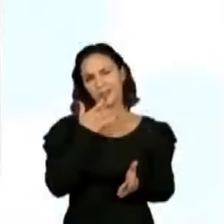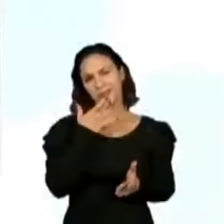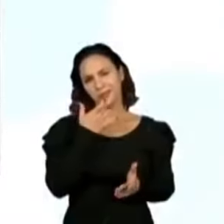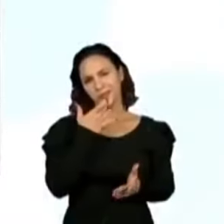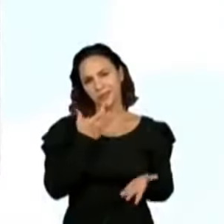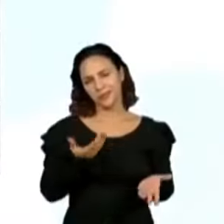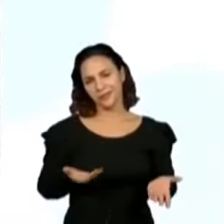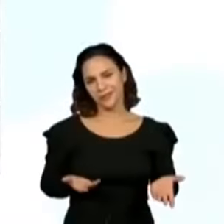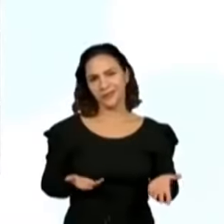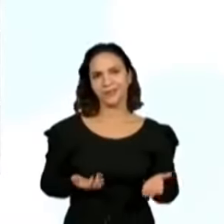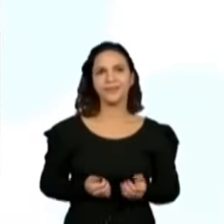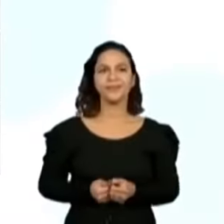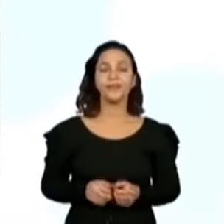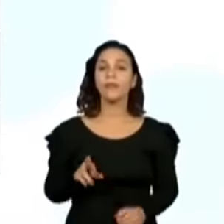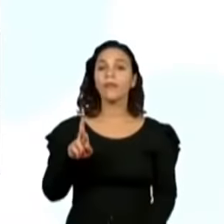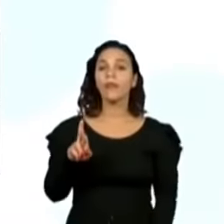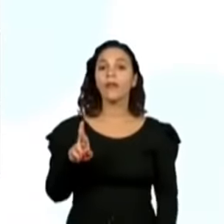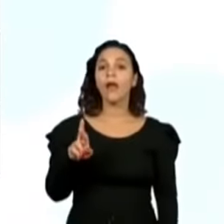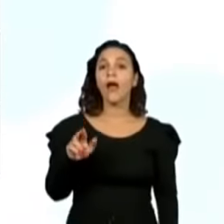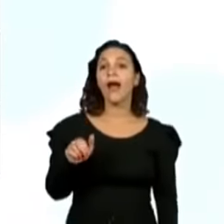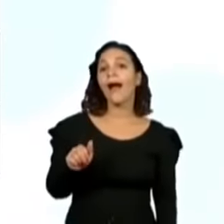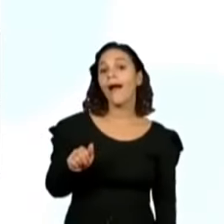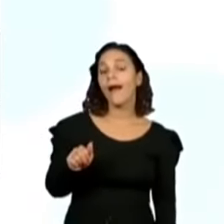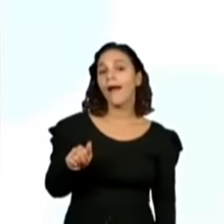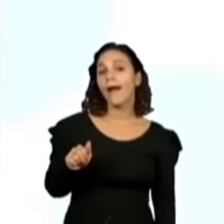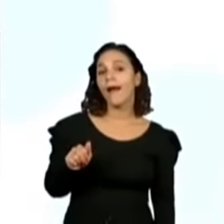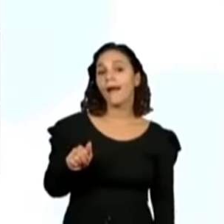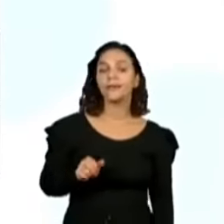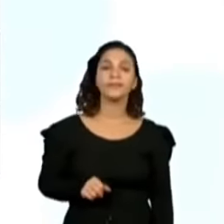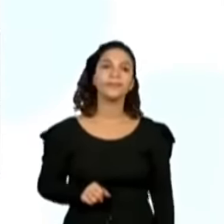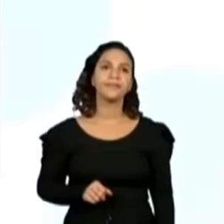não é? Rá. Rádio.